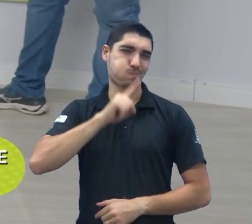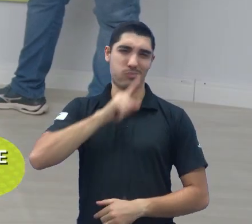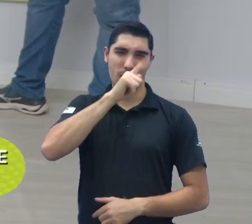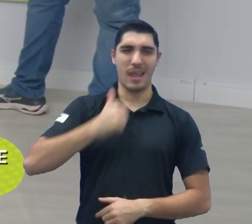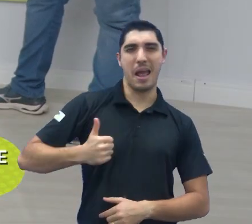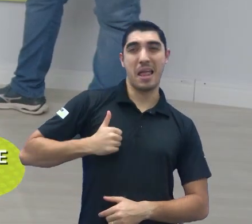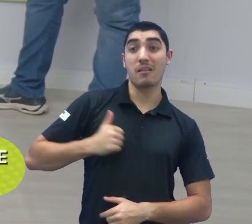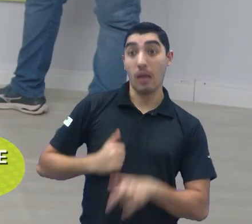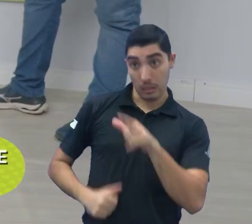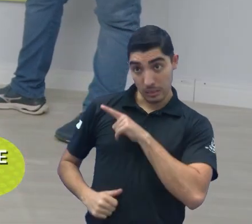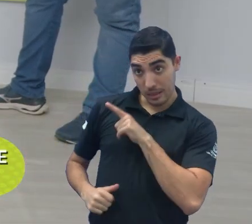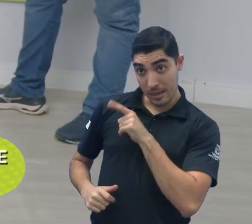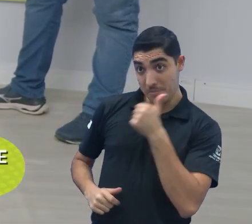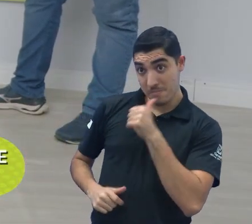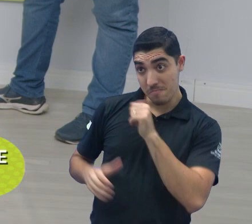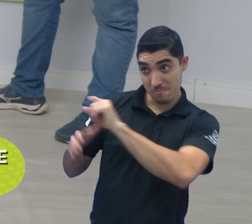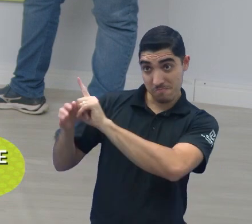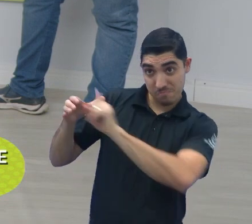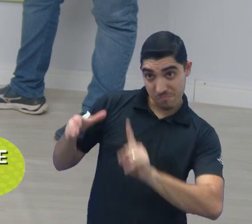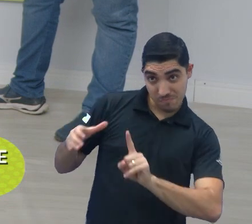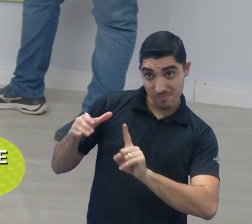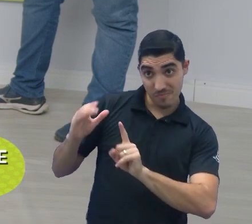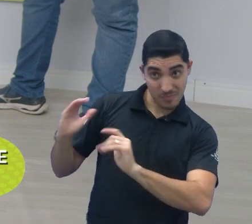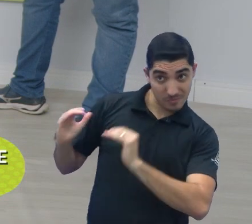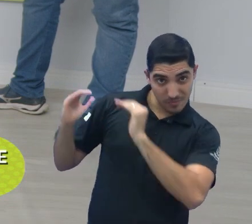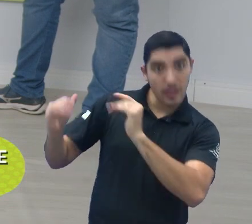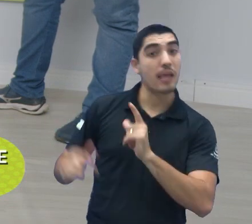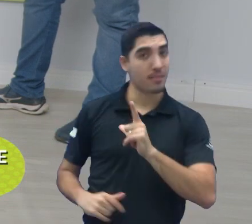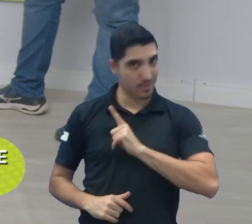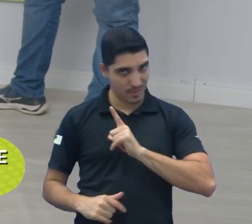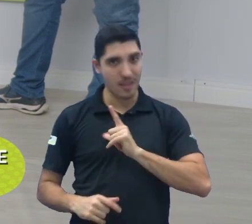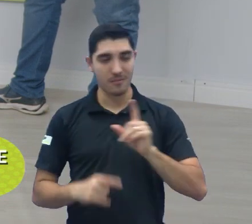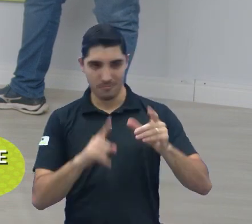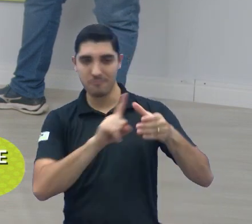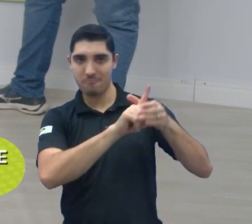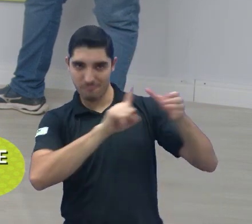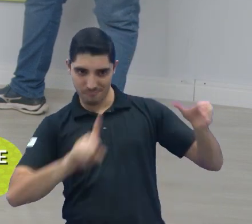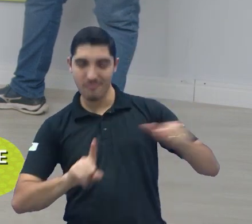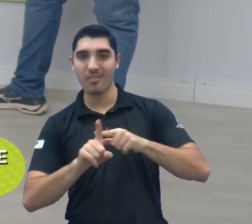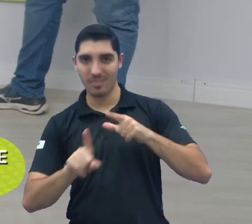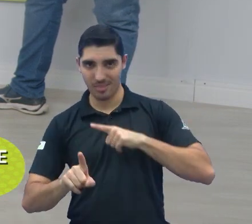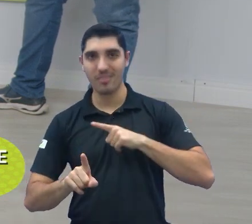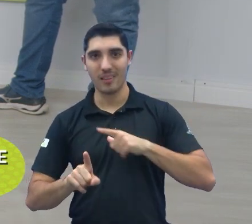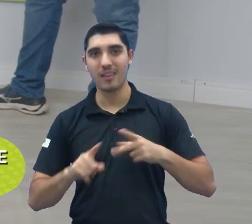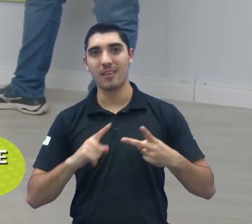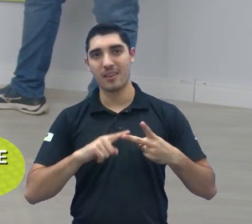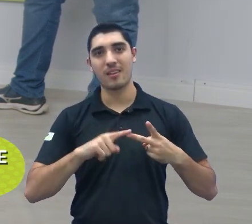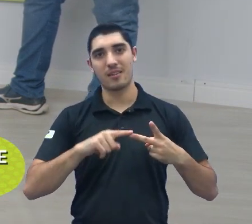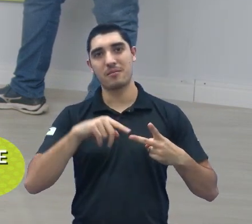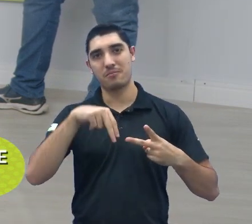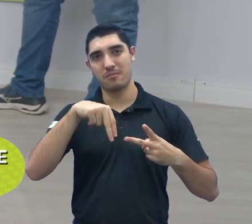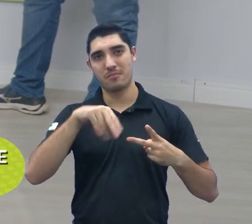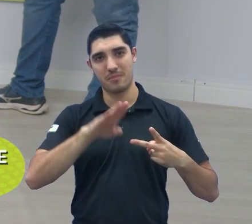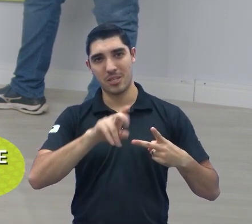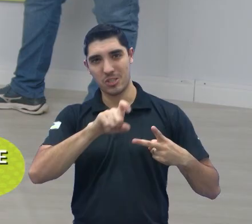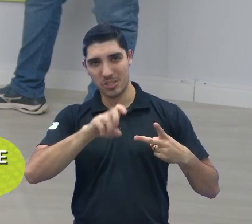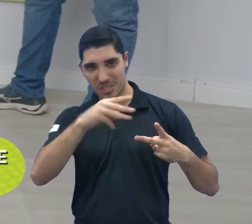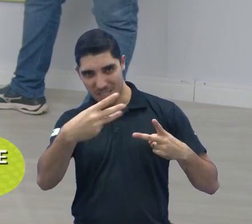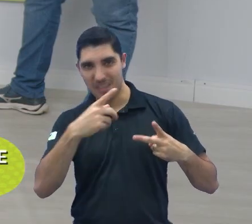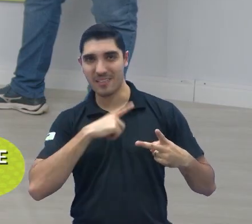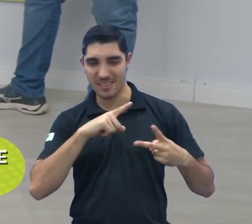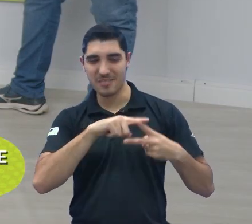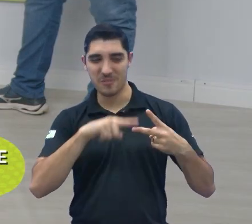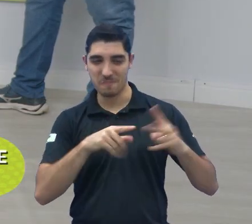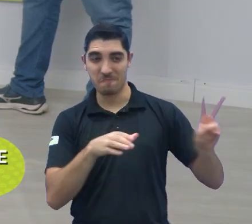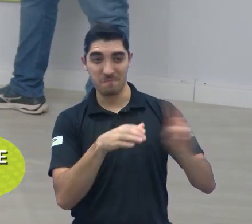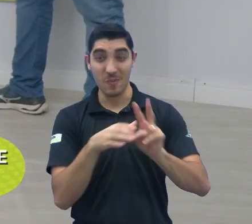Tem seleção, temos atleta de seleção. Seleção adulta? Temos seleção adulta, temos seleção 3x3 também, 2 spoilers. Que me vem bom, hein? Seleção